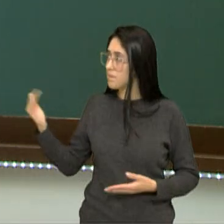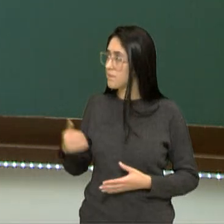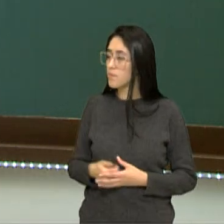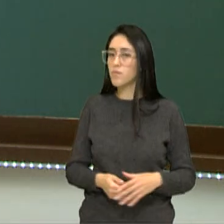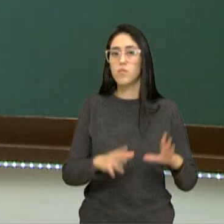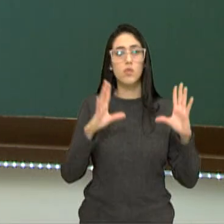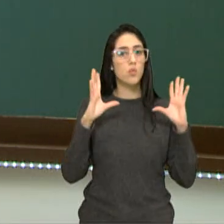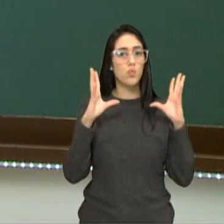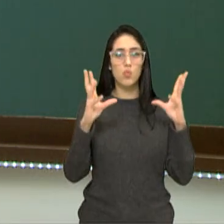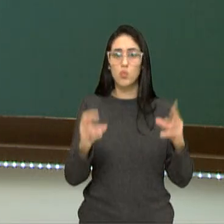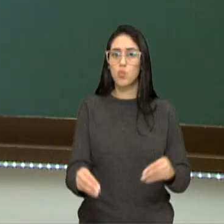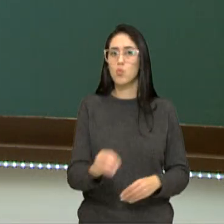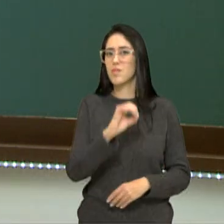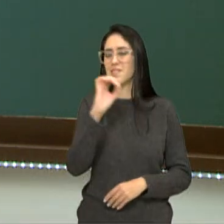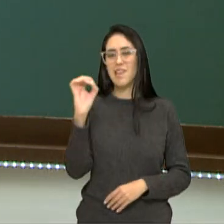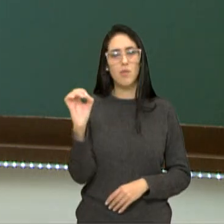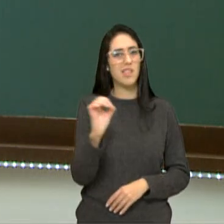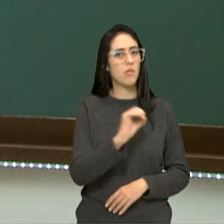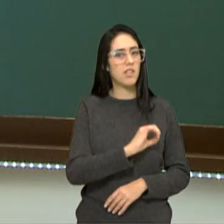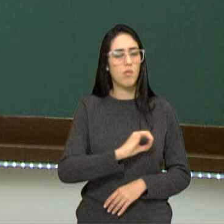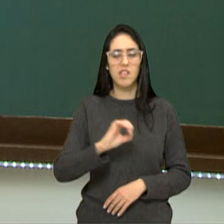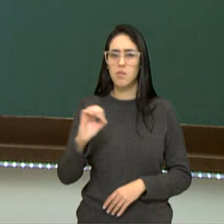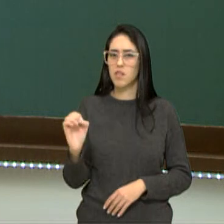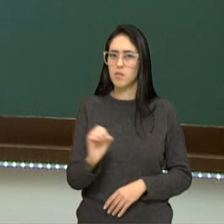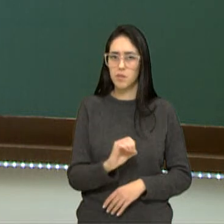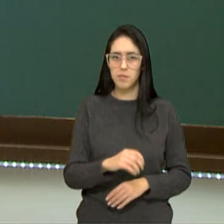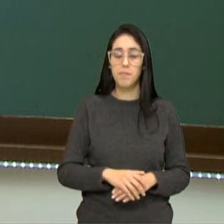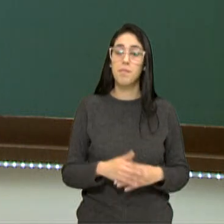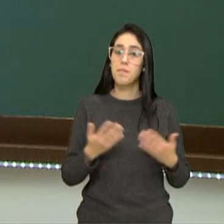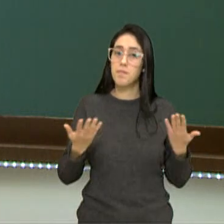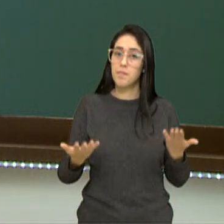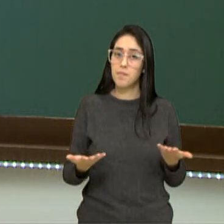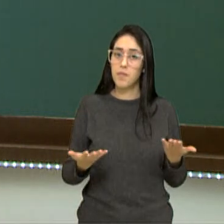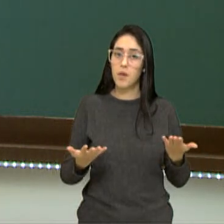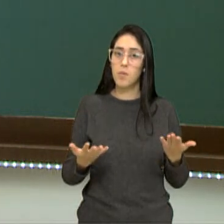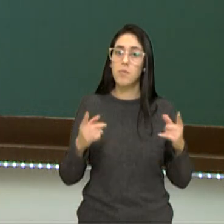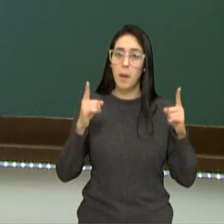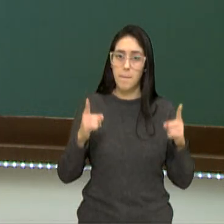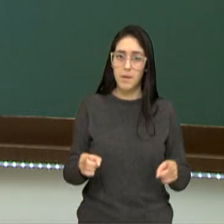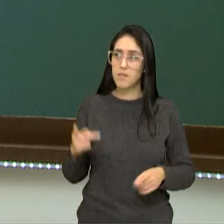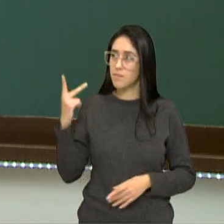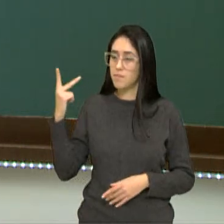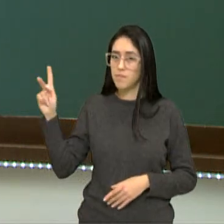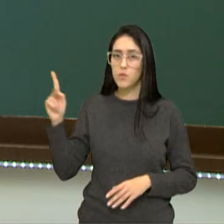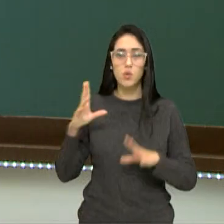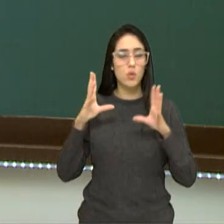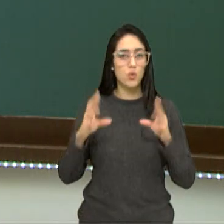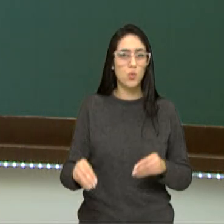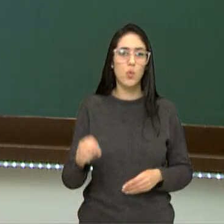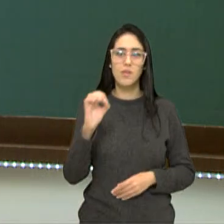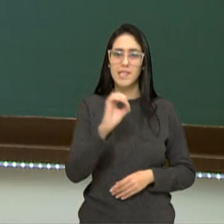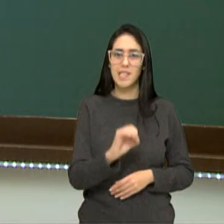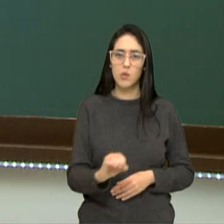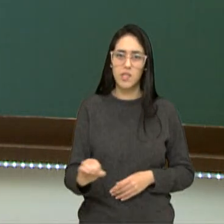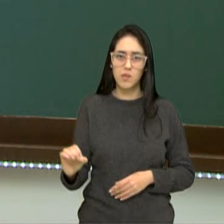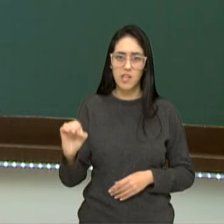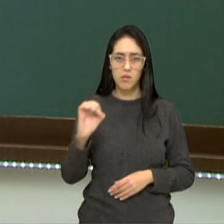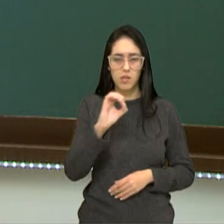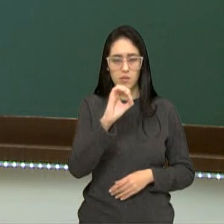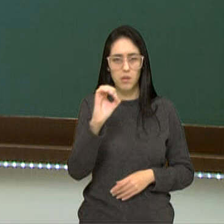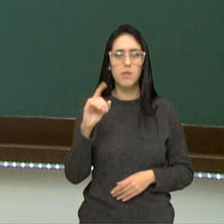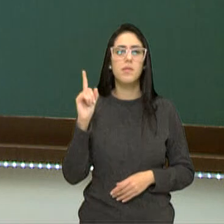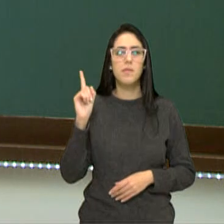os meus elementos são 0. Então, na matriz desse exercício, todos são 0. Logo, eu estou